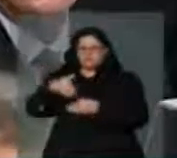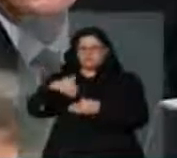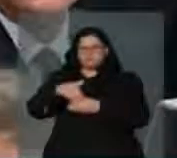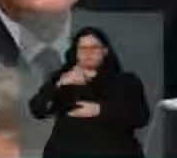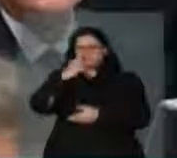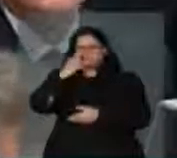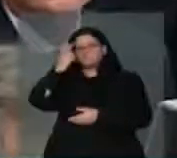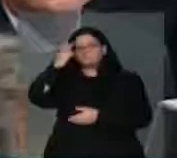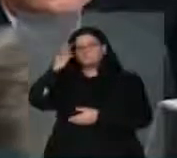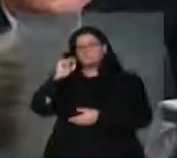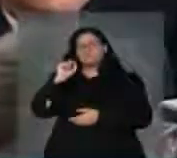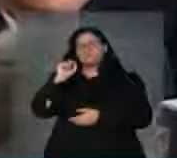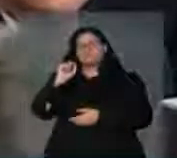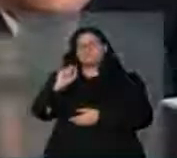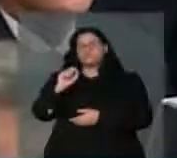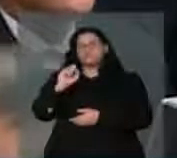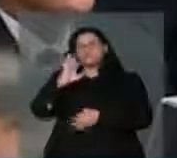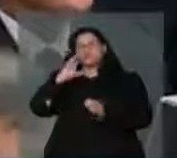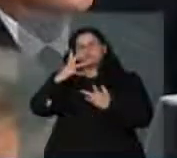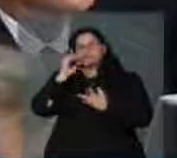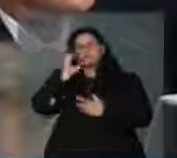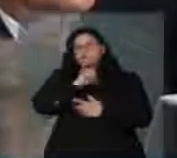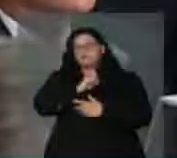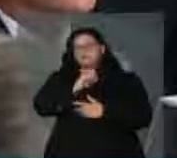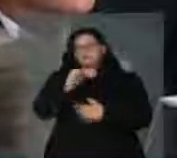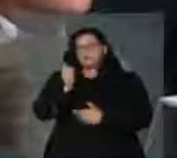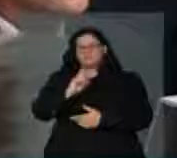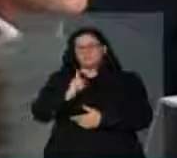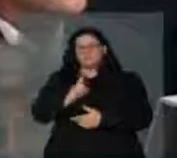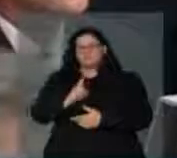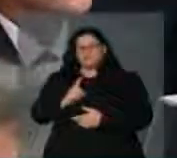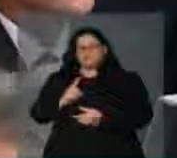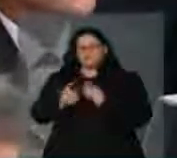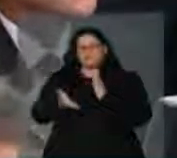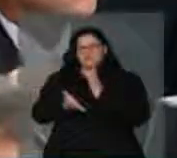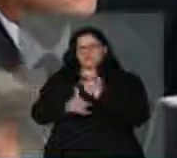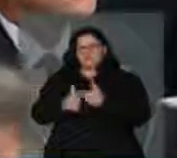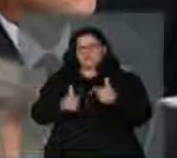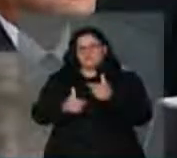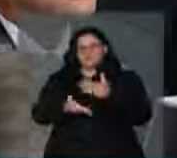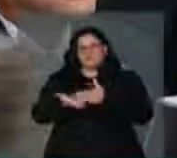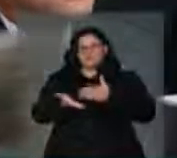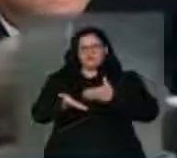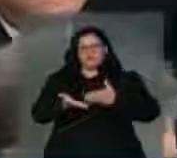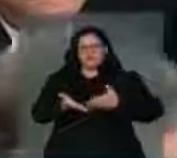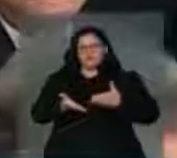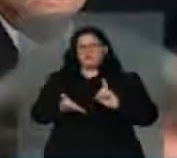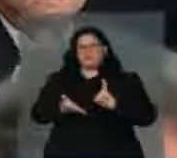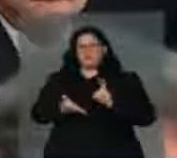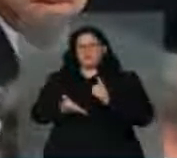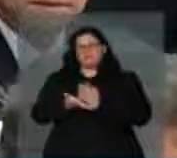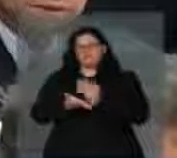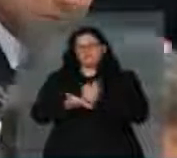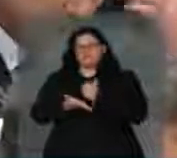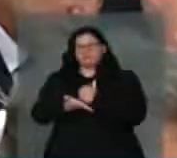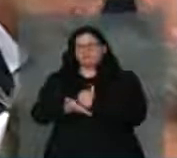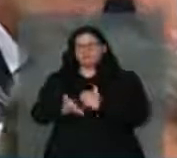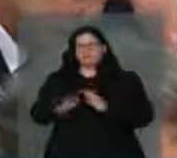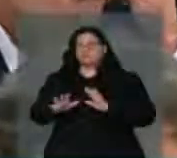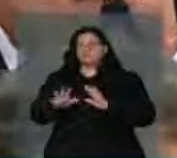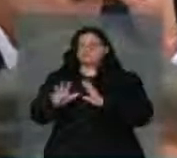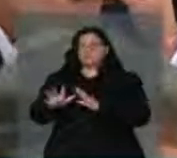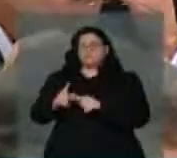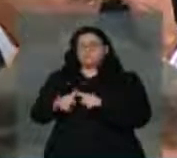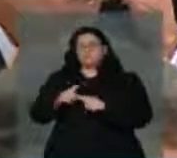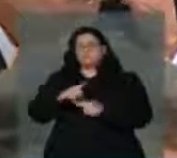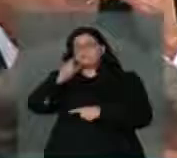modo decisivo para evitar essa pulverização, essa fragmentação, que é perniciosa, porque serve muito mais a